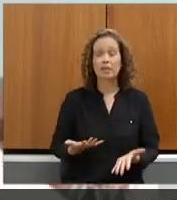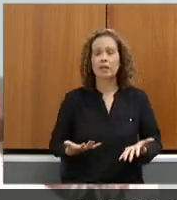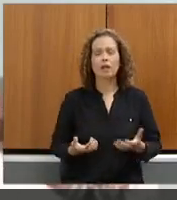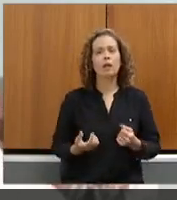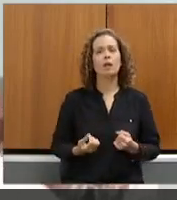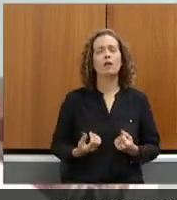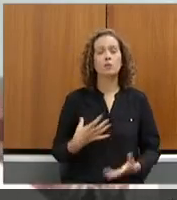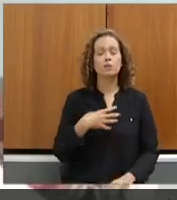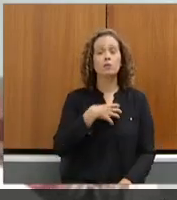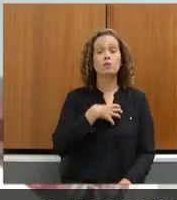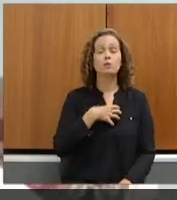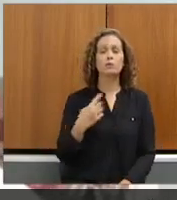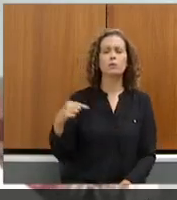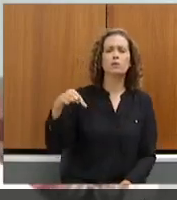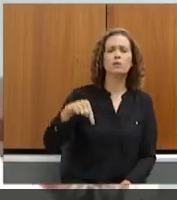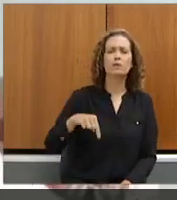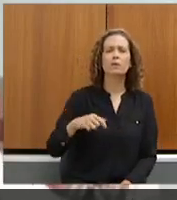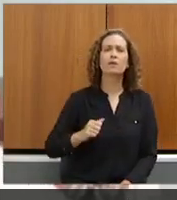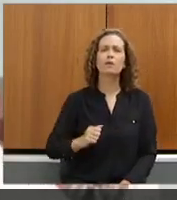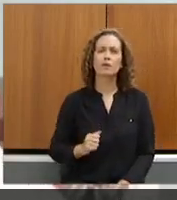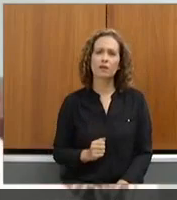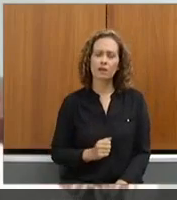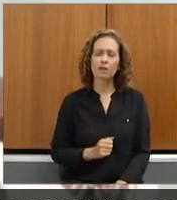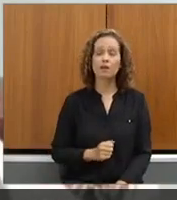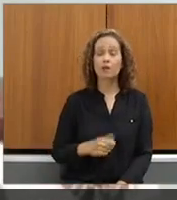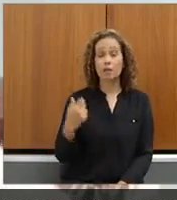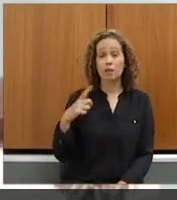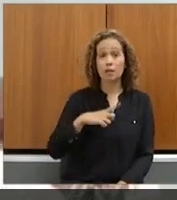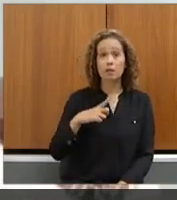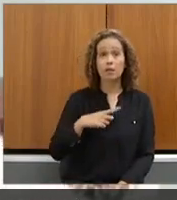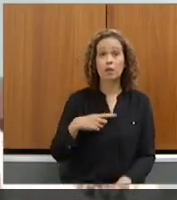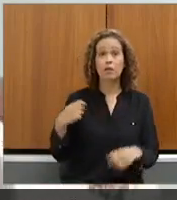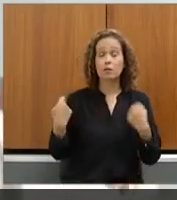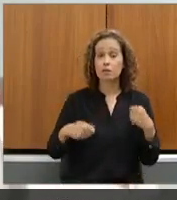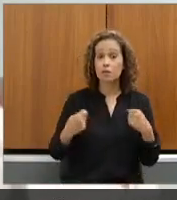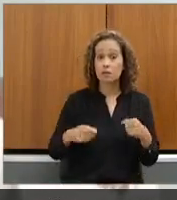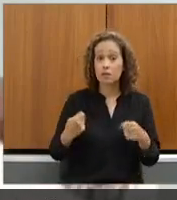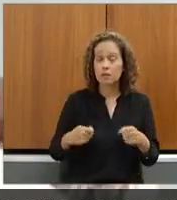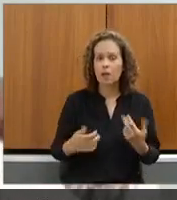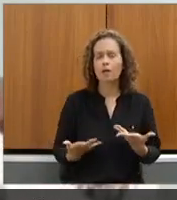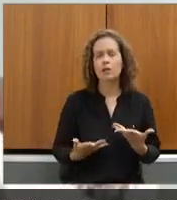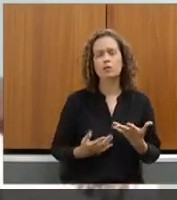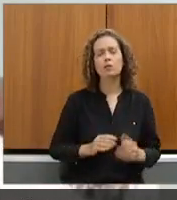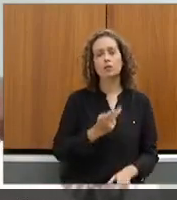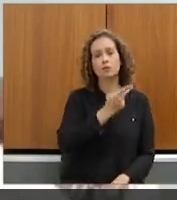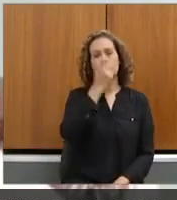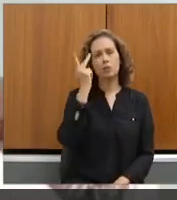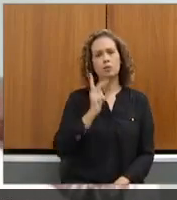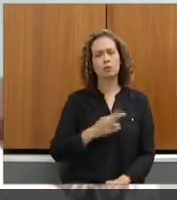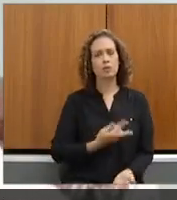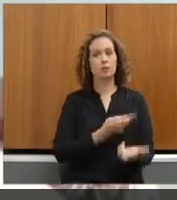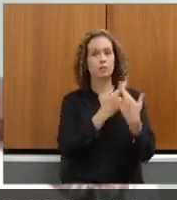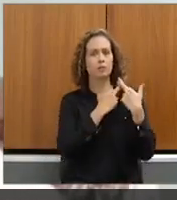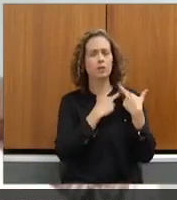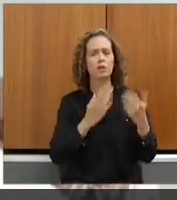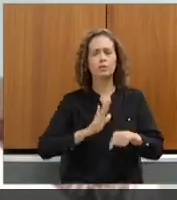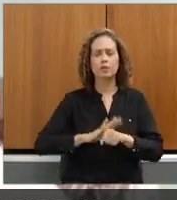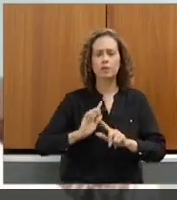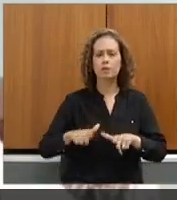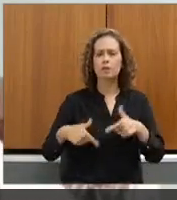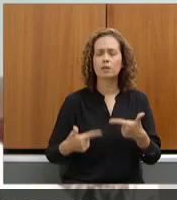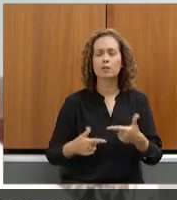tem passado aqui muita impulsão de que é uma necessidade grande dos gestores locais fazer em ações complementares